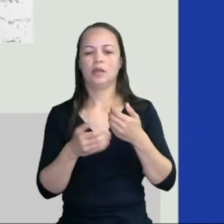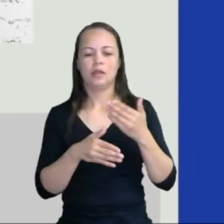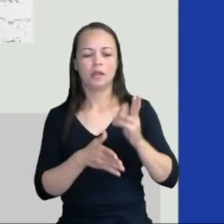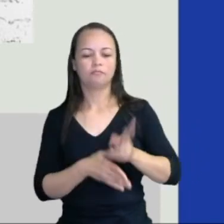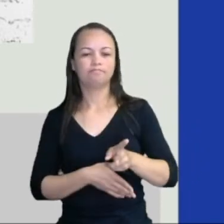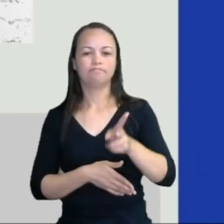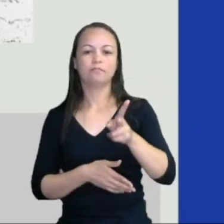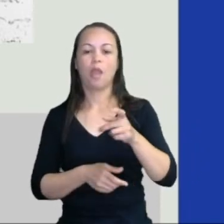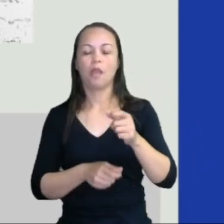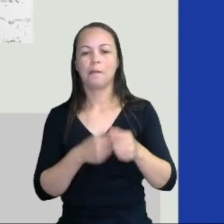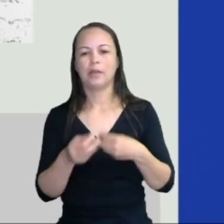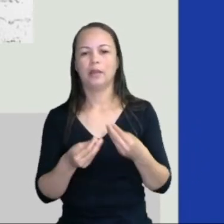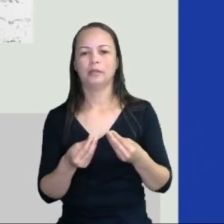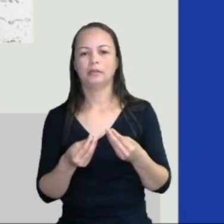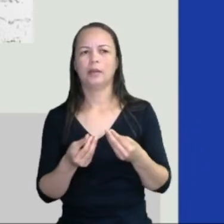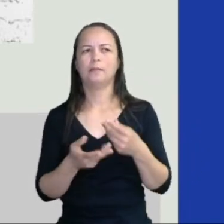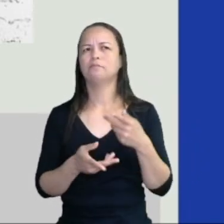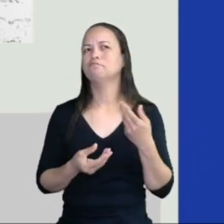pelos